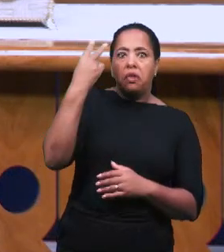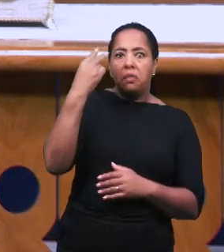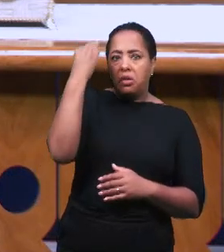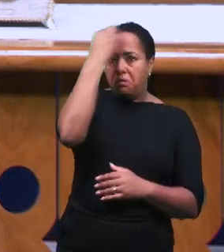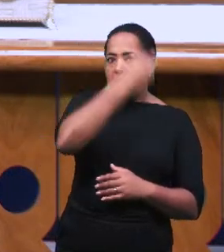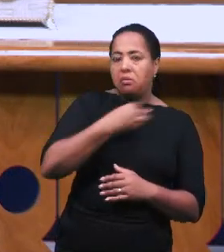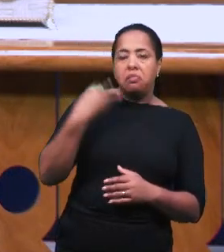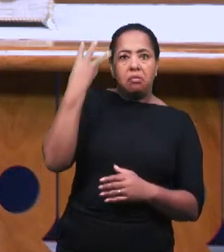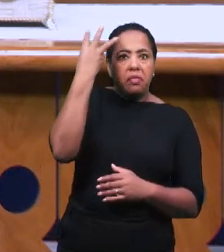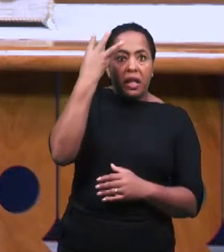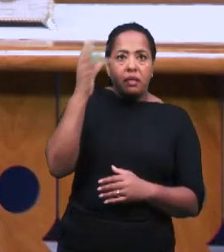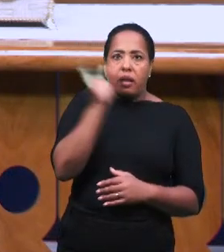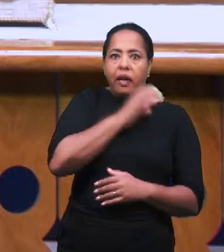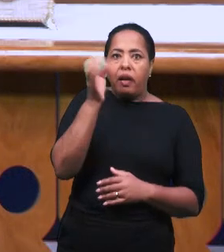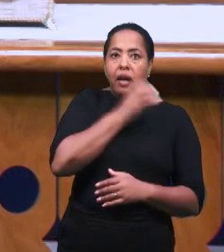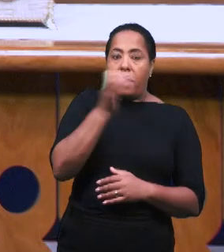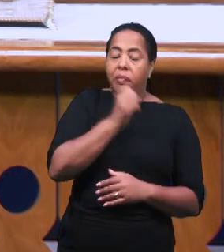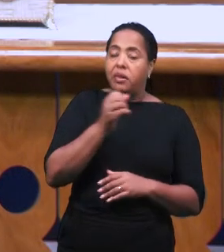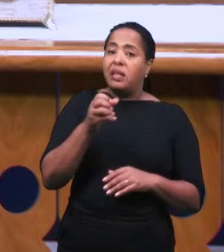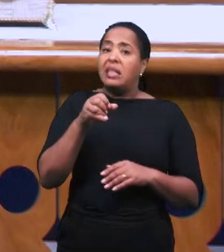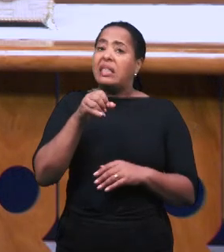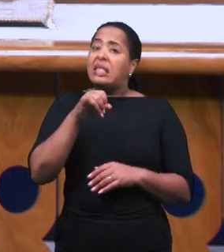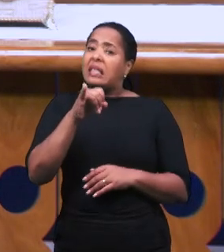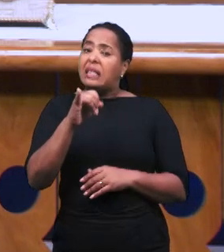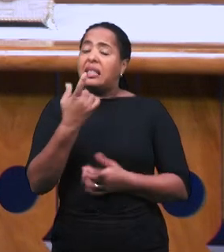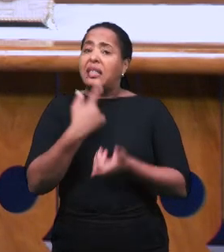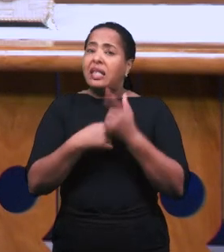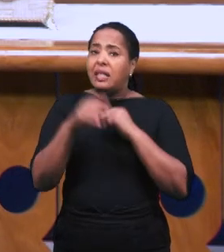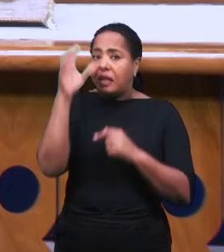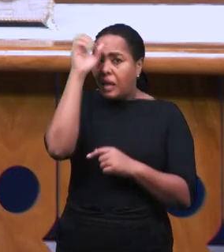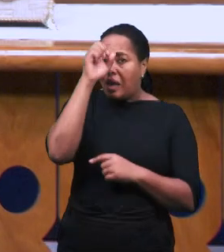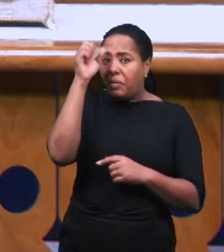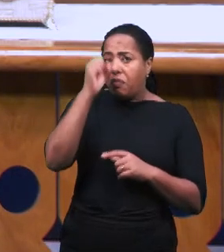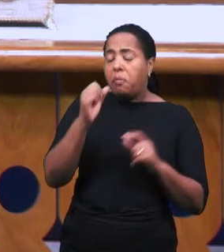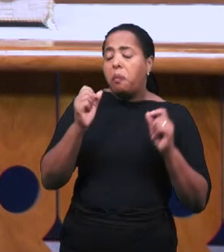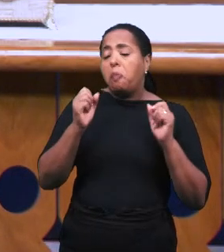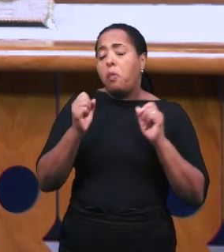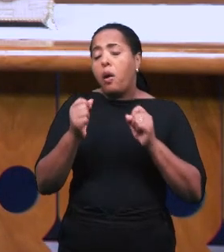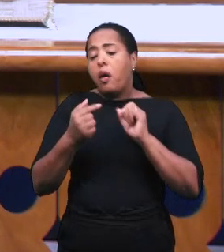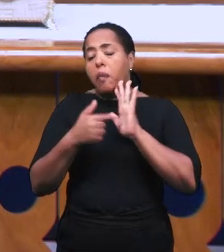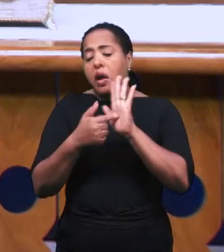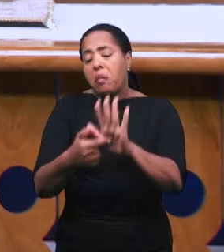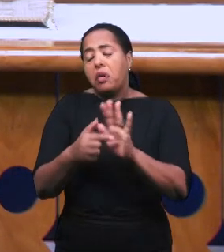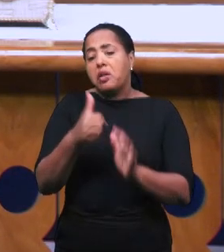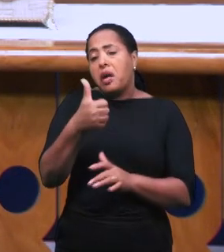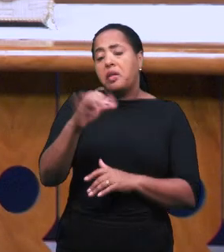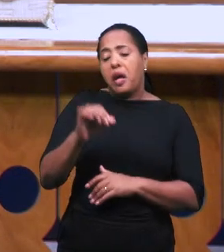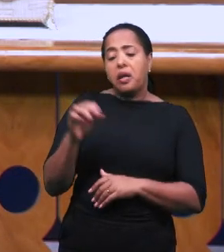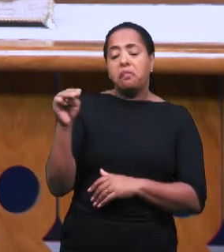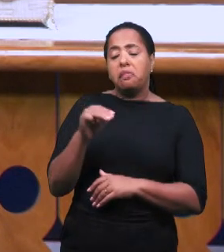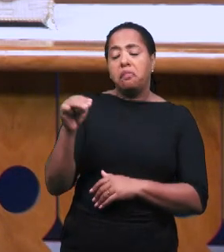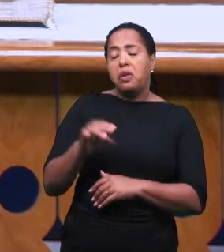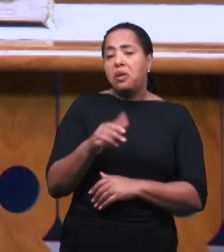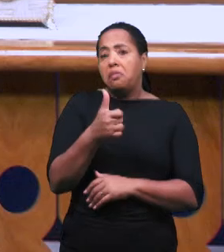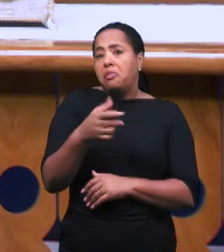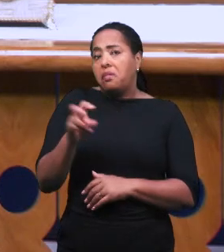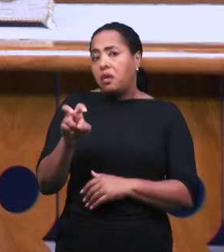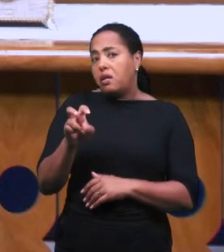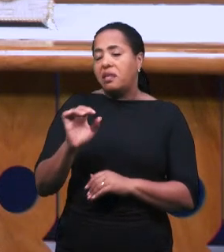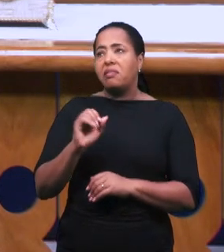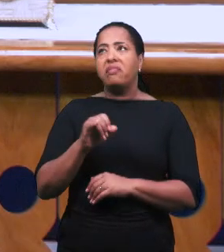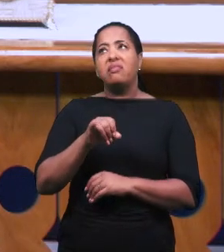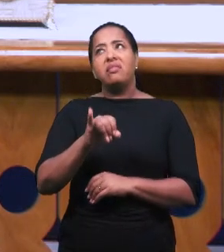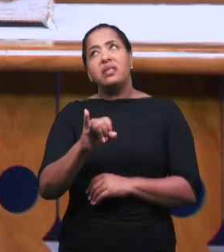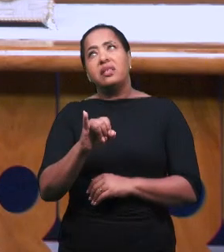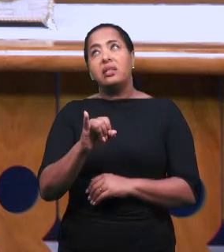rapidamente. Se quisermos falar alguma coisa sobre o livro, podemos falar 10 minutos, 15 minutos. Se quisermos falar sobre